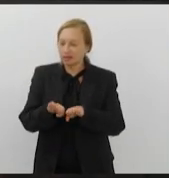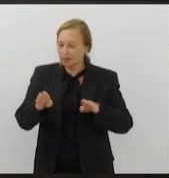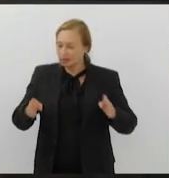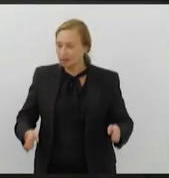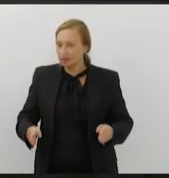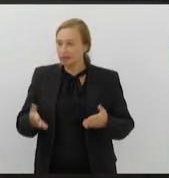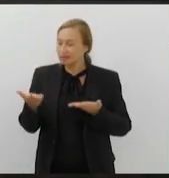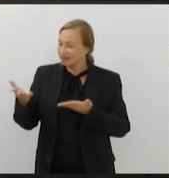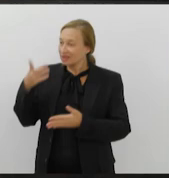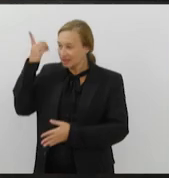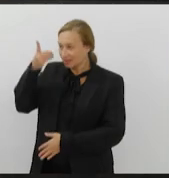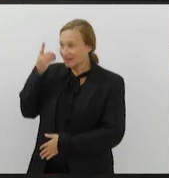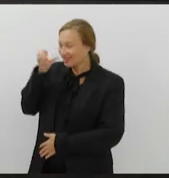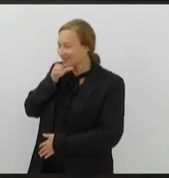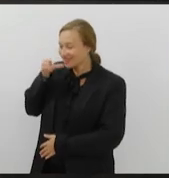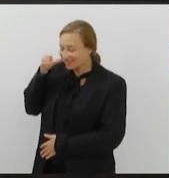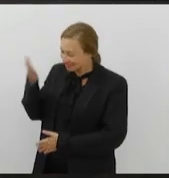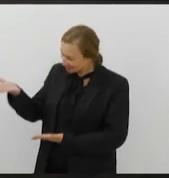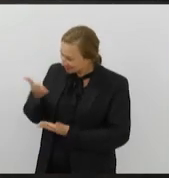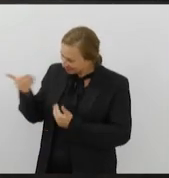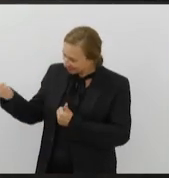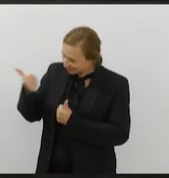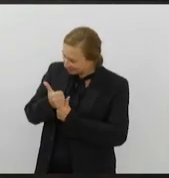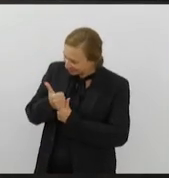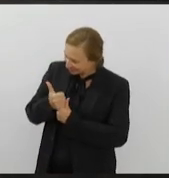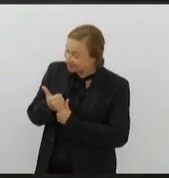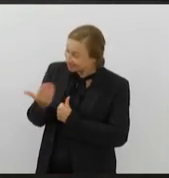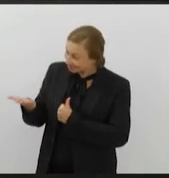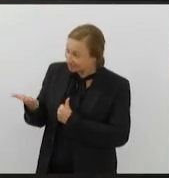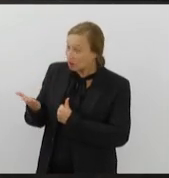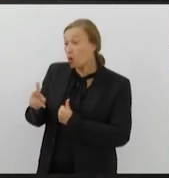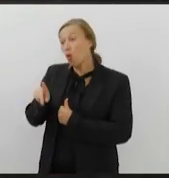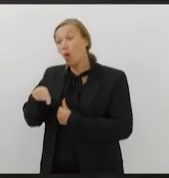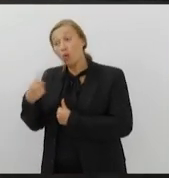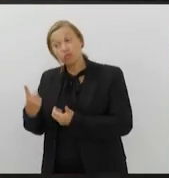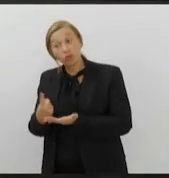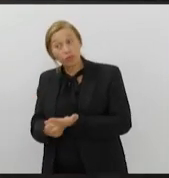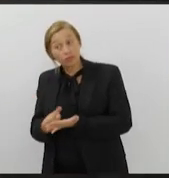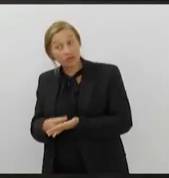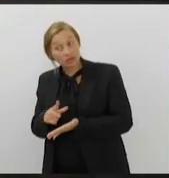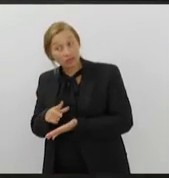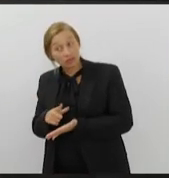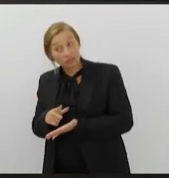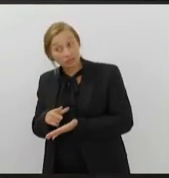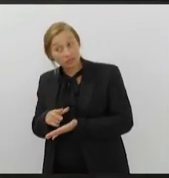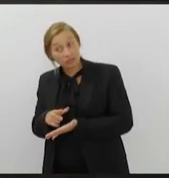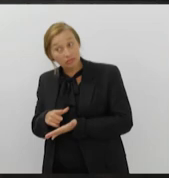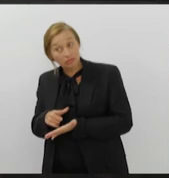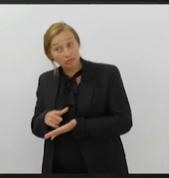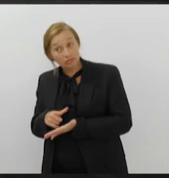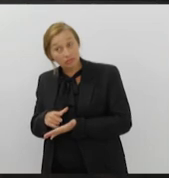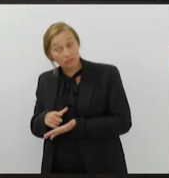Célia, pode assumir aqui ou vai ter compromisso?